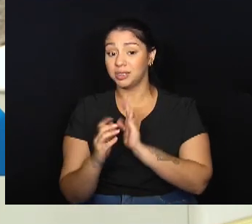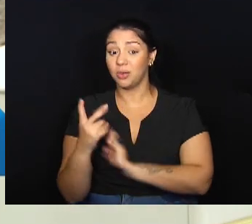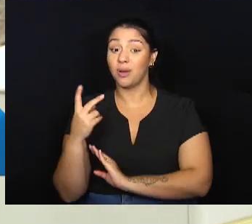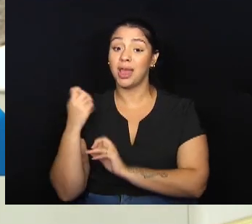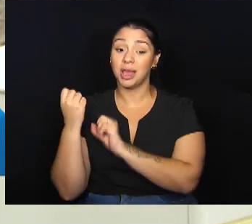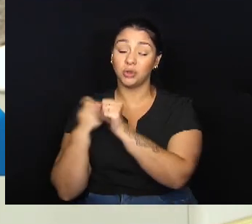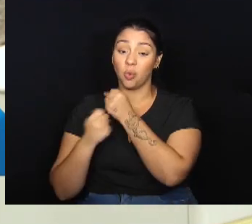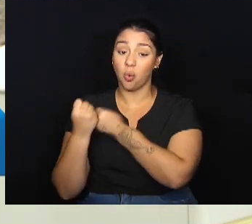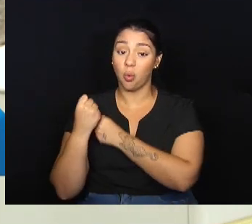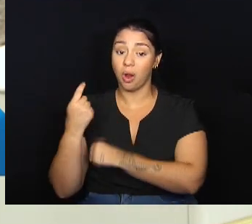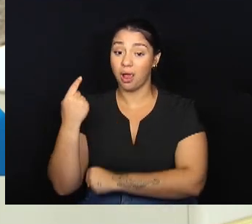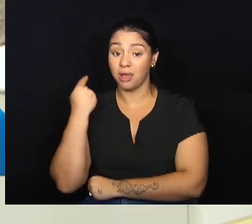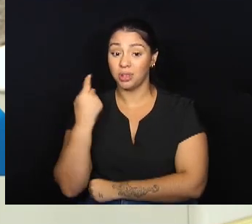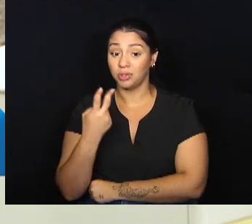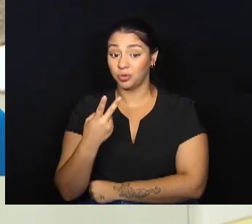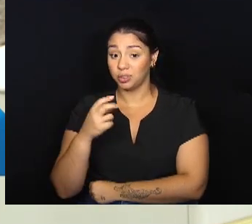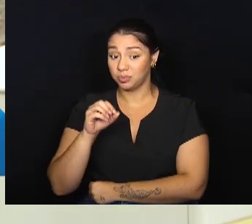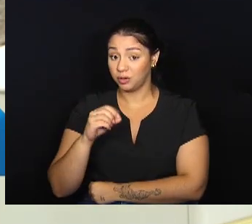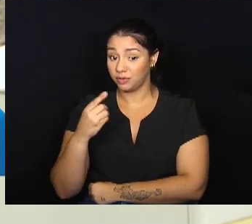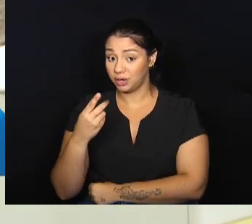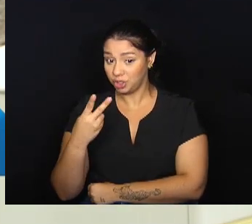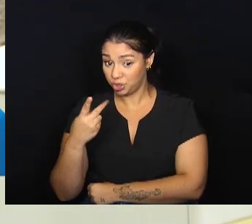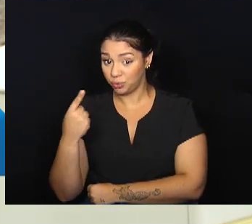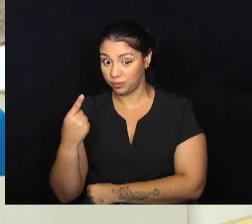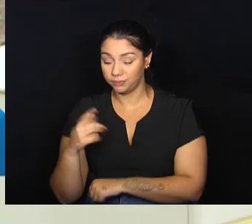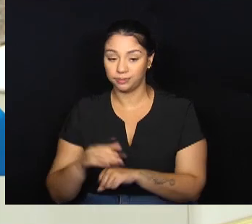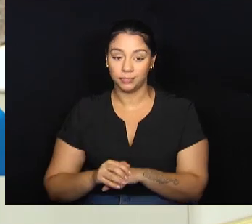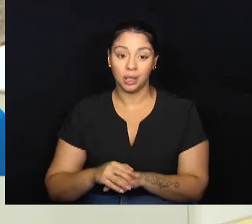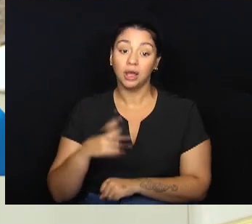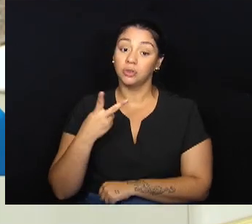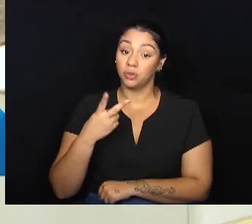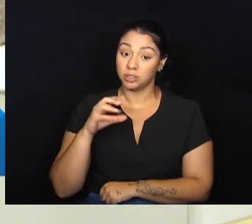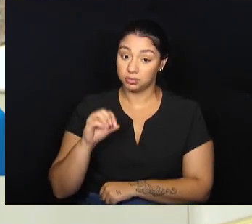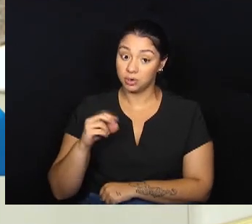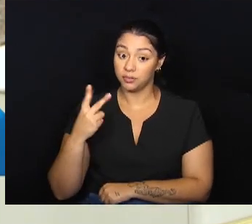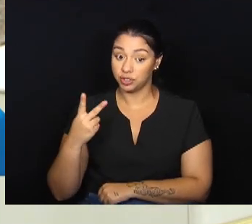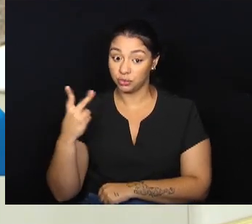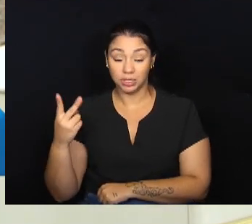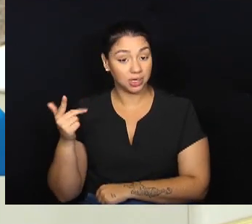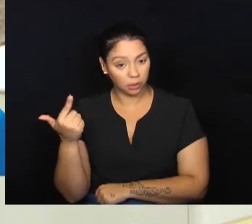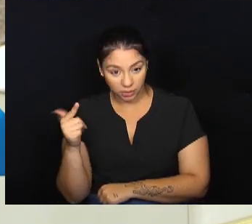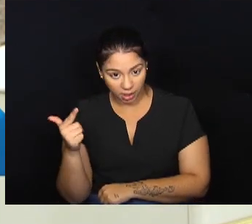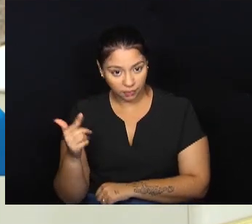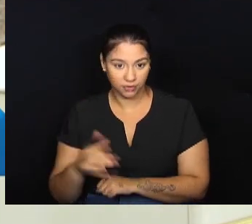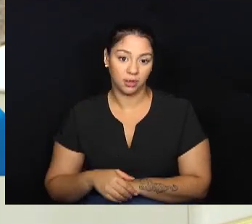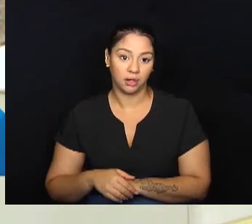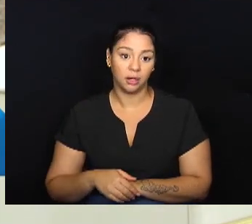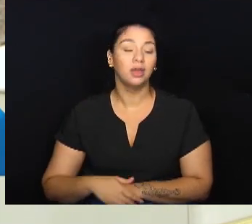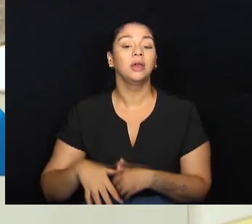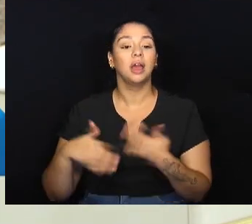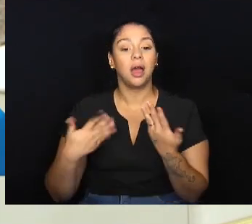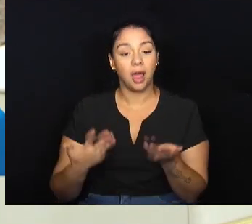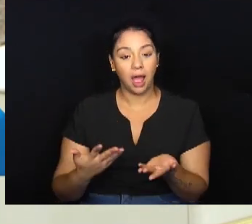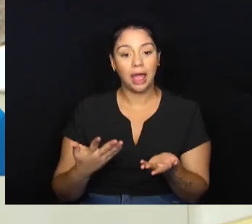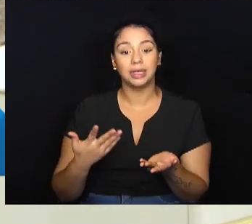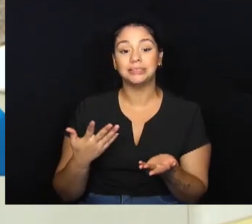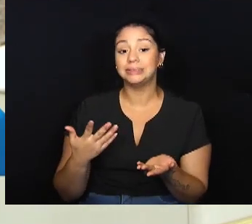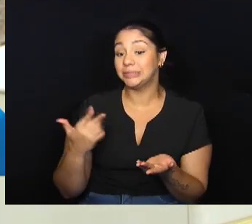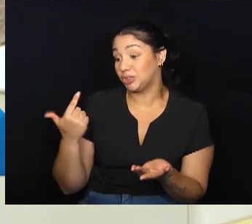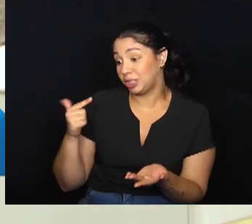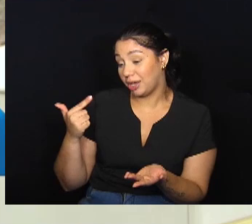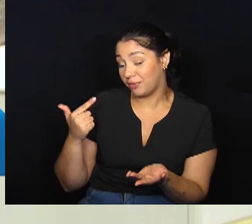de 2021. Então, a gente em 2022 a gente não teve publicação dos dados, 2022 seriam publicados dados